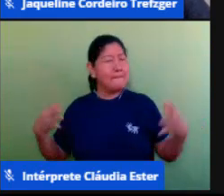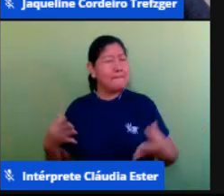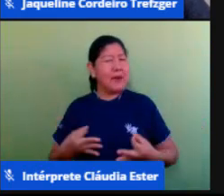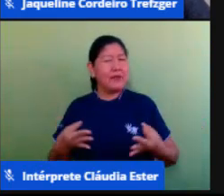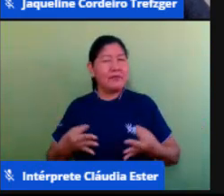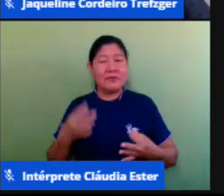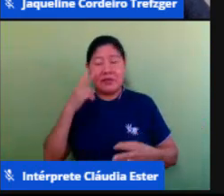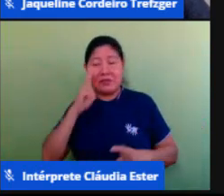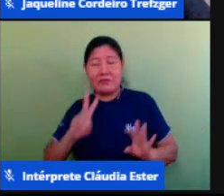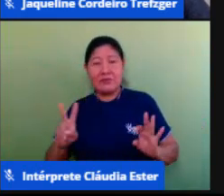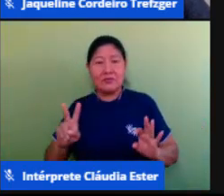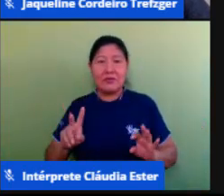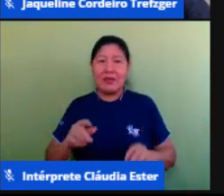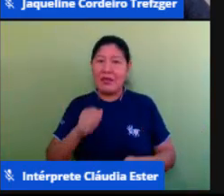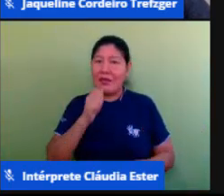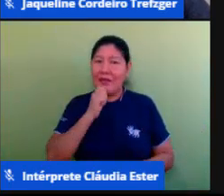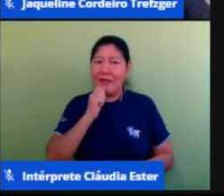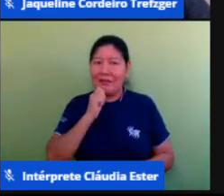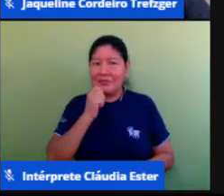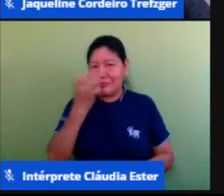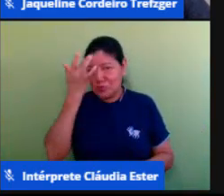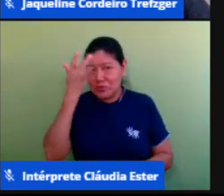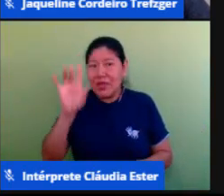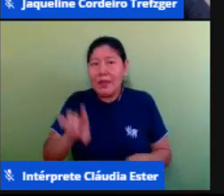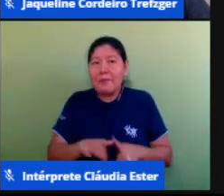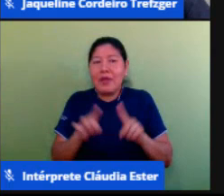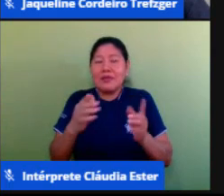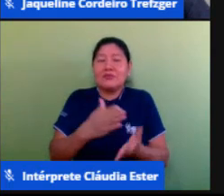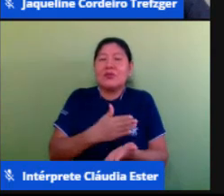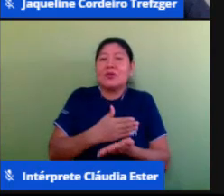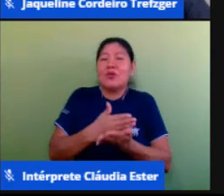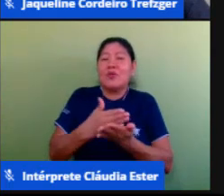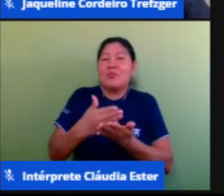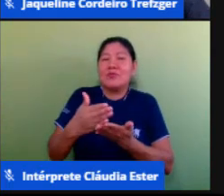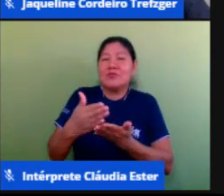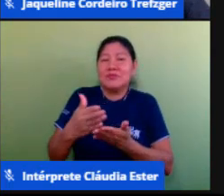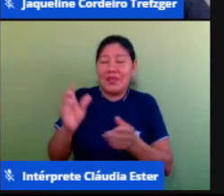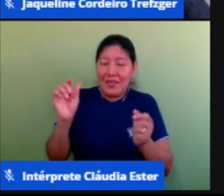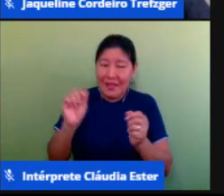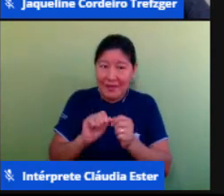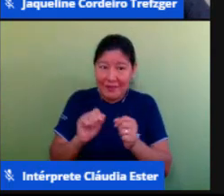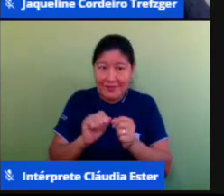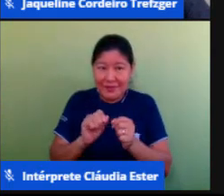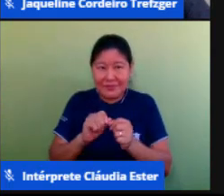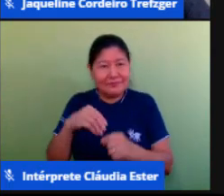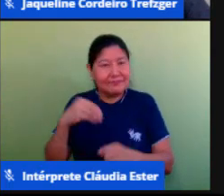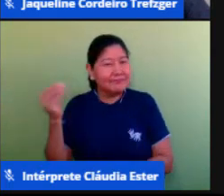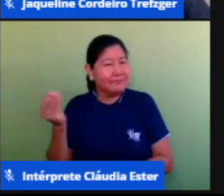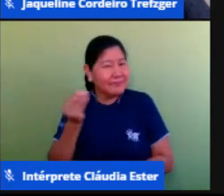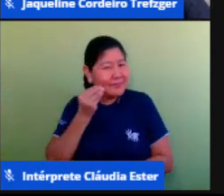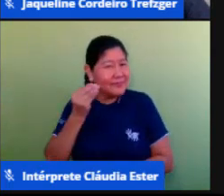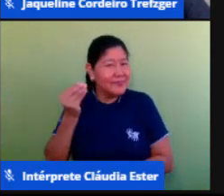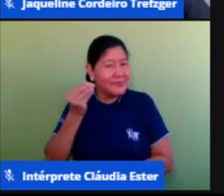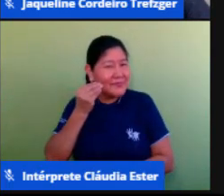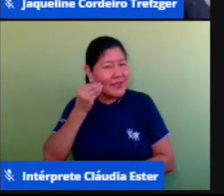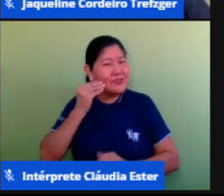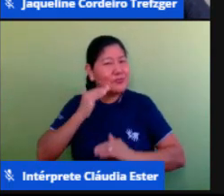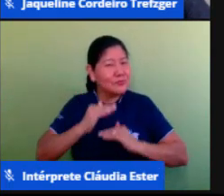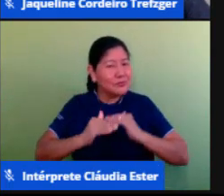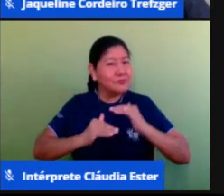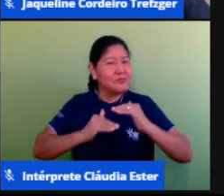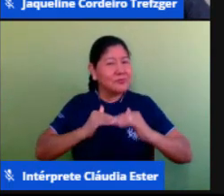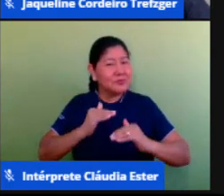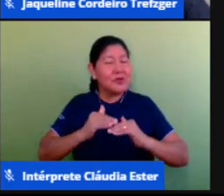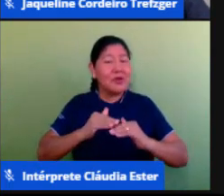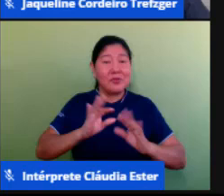melhorar. Esse ano já comecei a fazer Google Forms, já estou elaborando já uma avaliação para